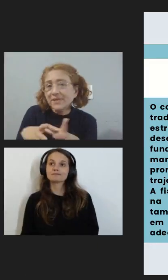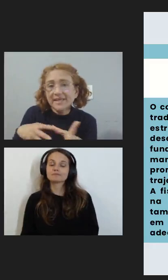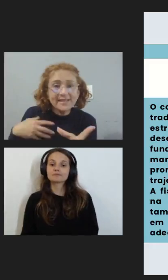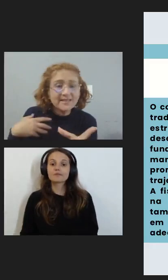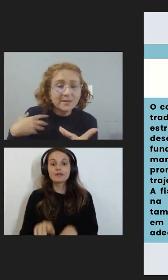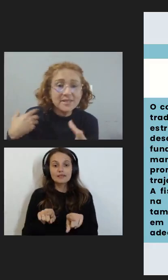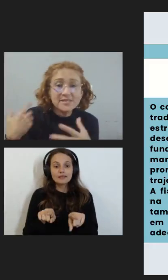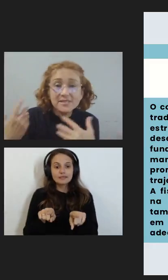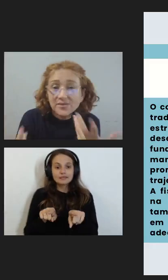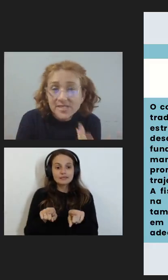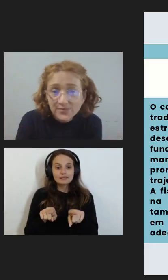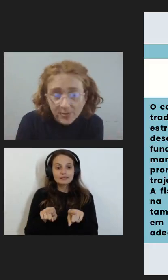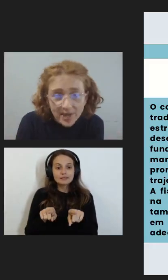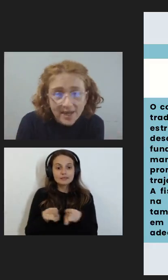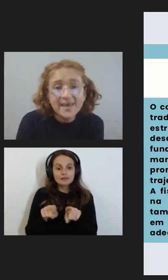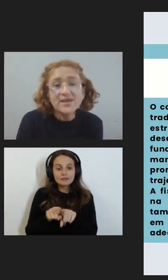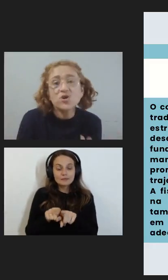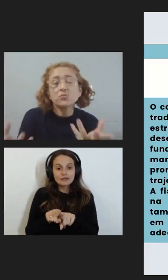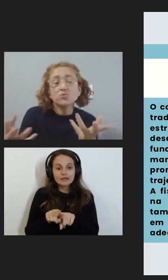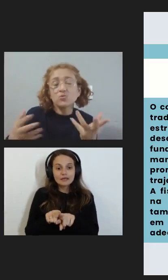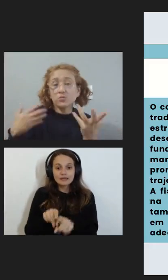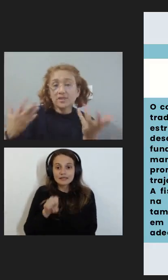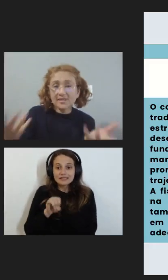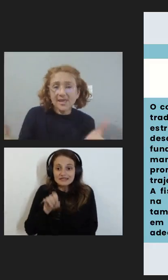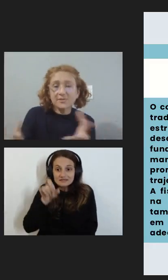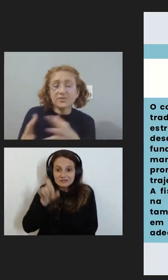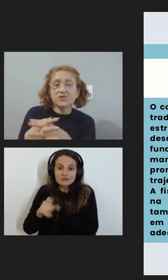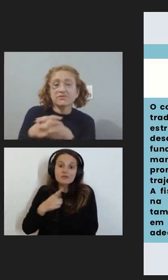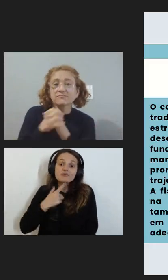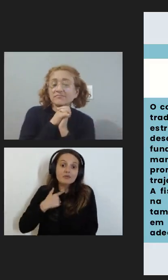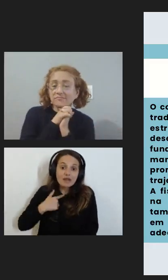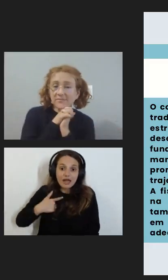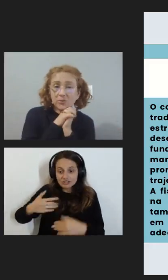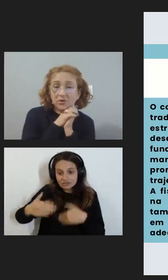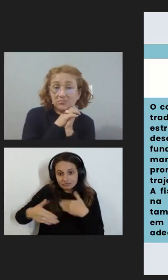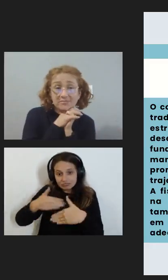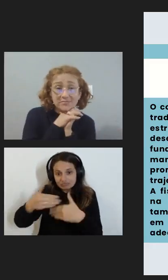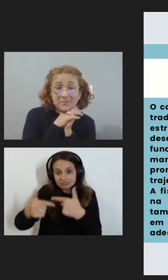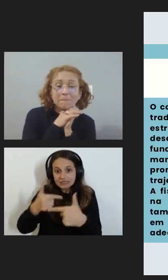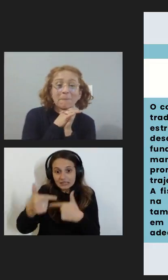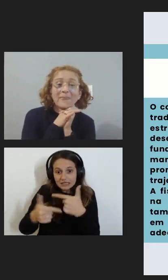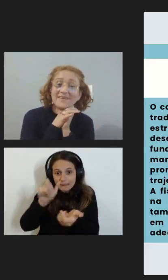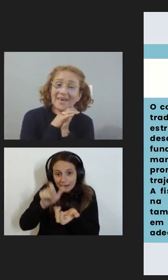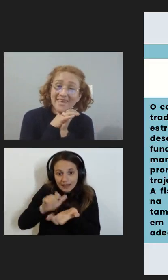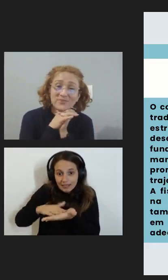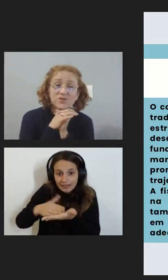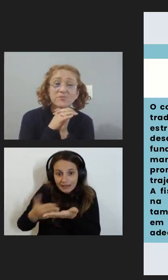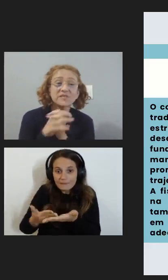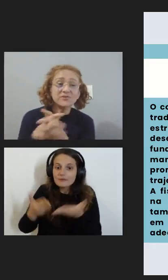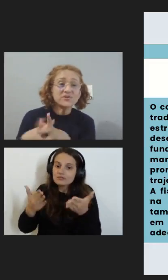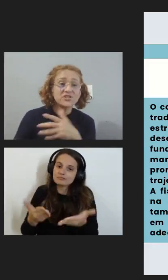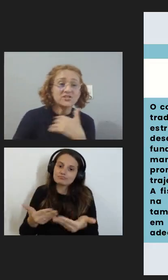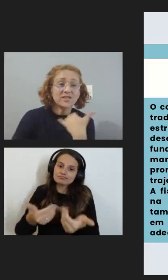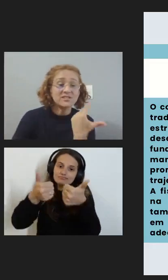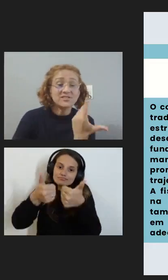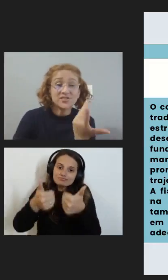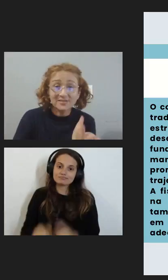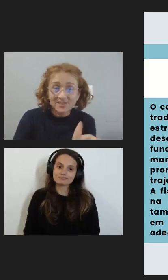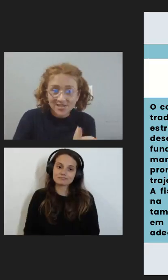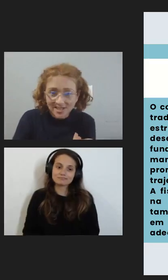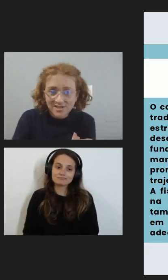para quem está pensando em desenvolver uma carreira como intérprete, tá bom? E é isso, eu espero que vocês